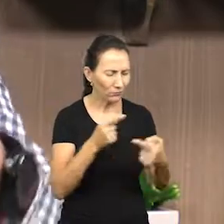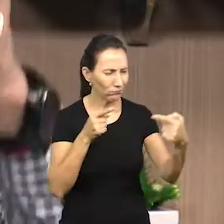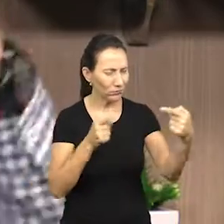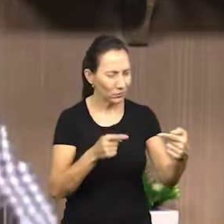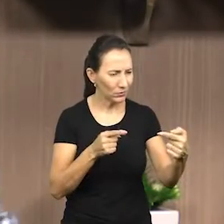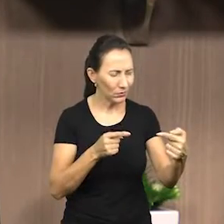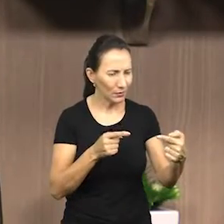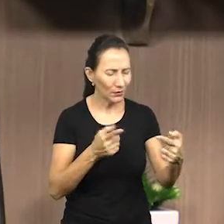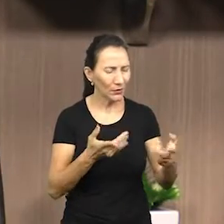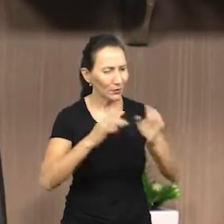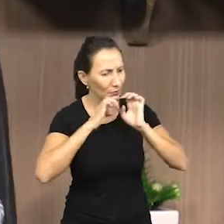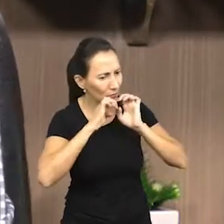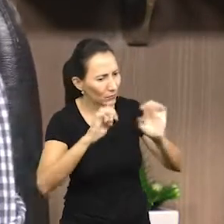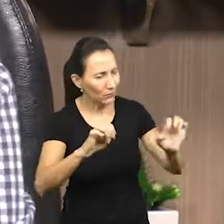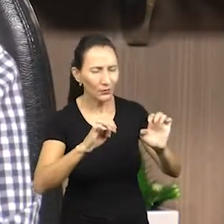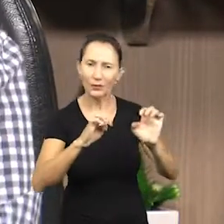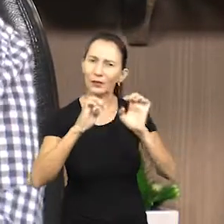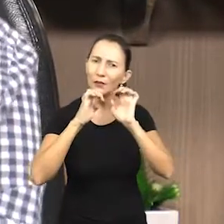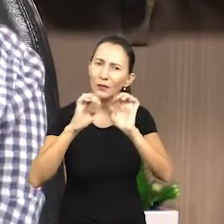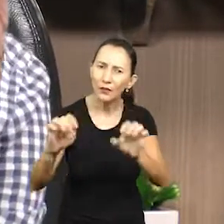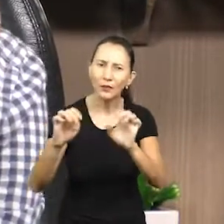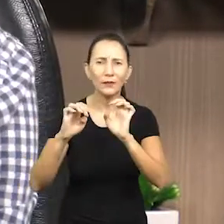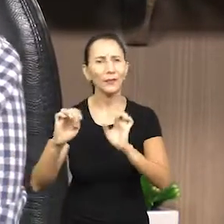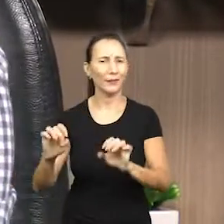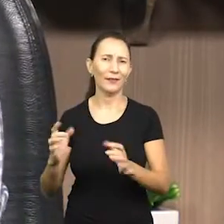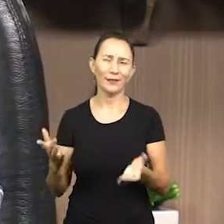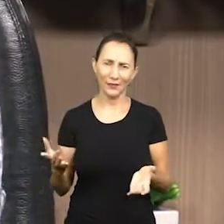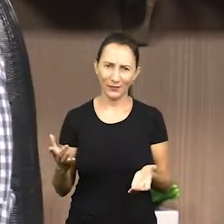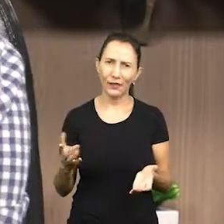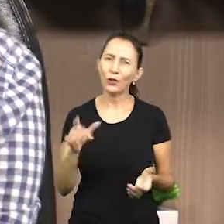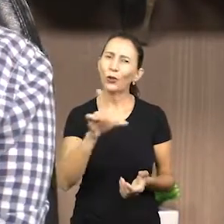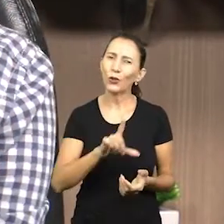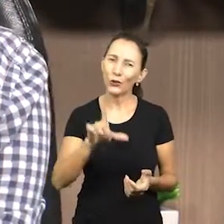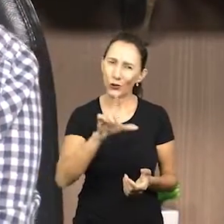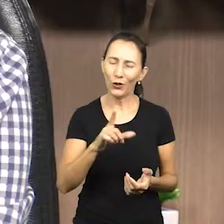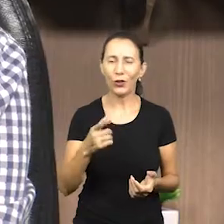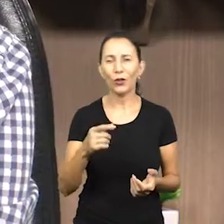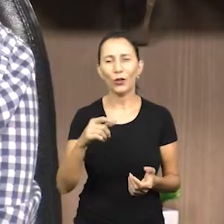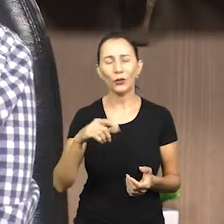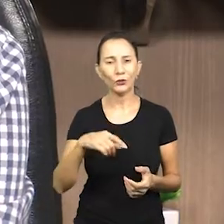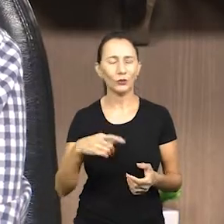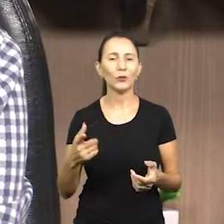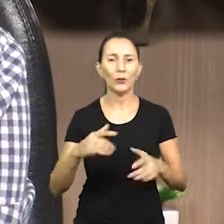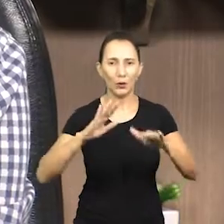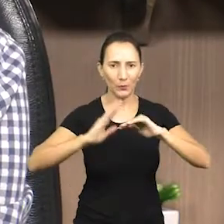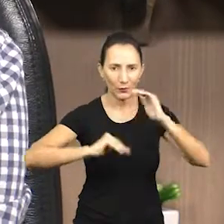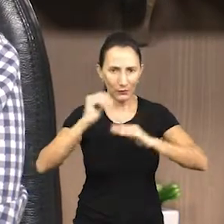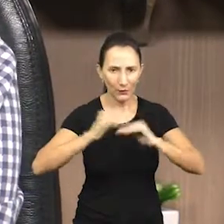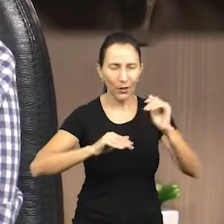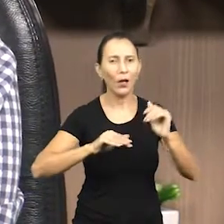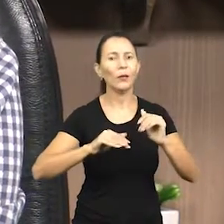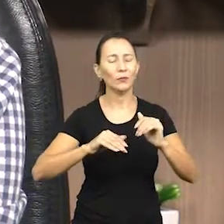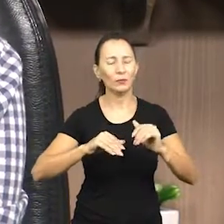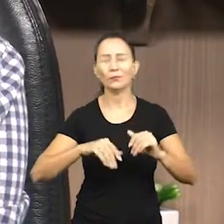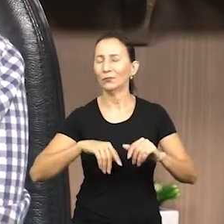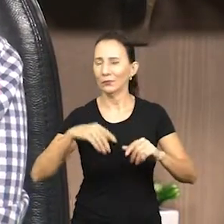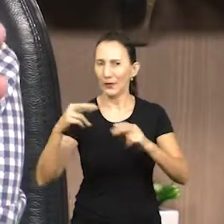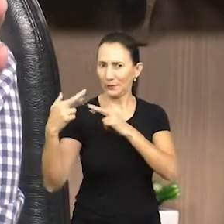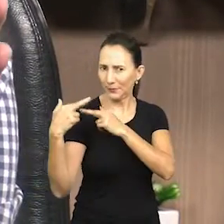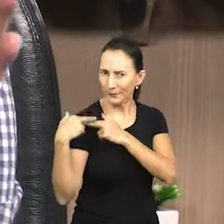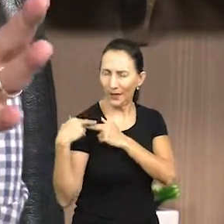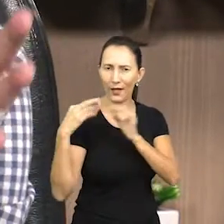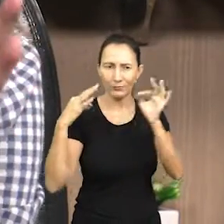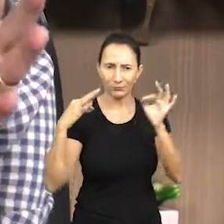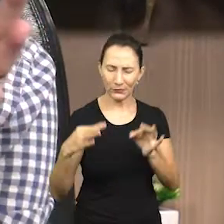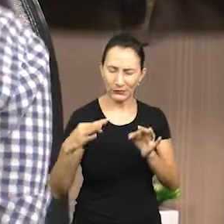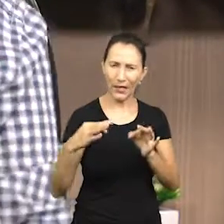Comecei a pregar para eles, lógico, procurando ser um bom funcionário, mas pregando para os meus chefes,